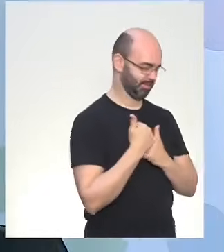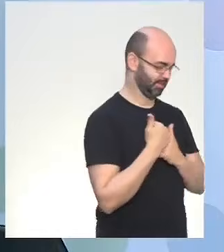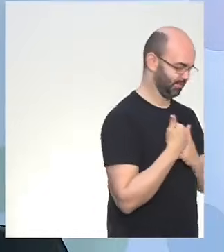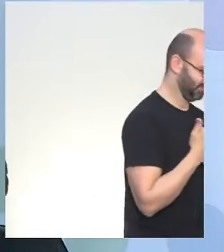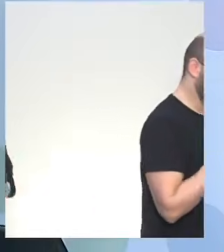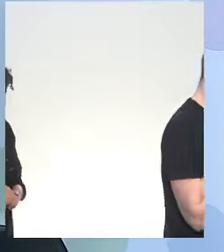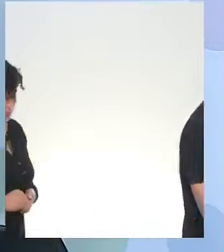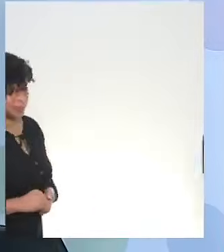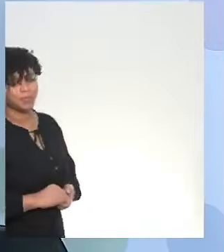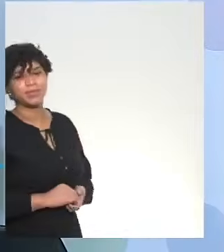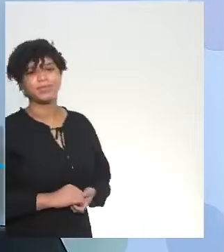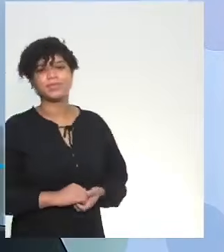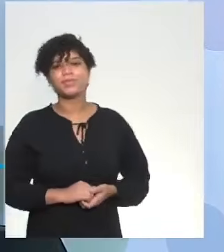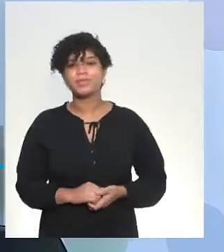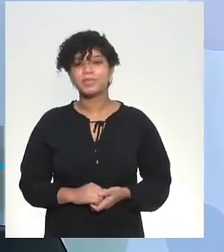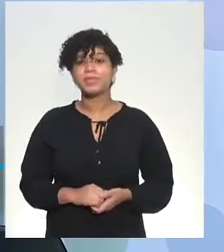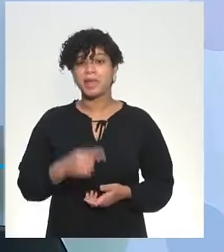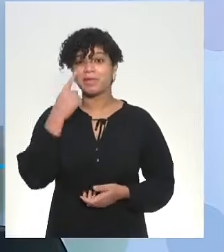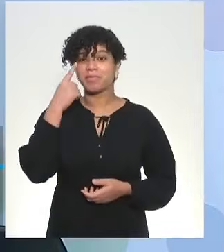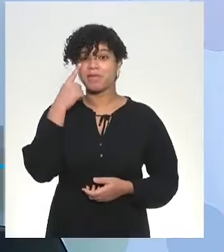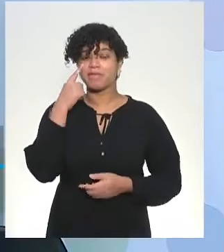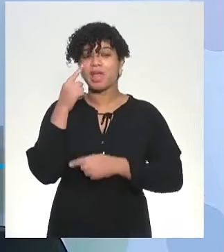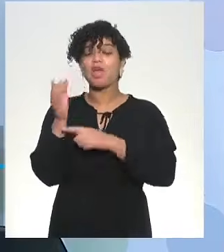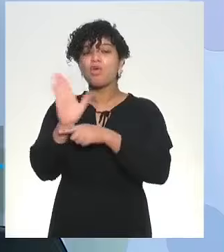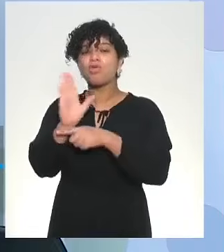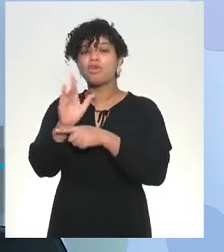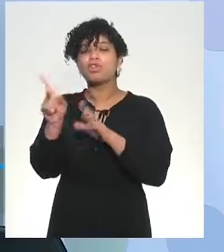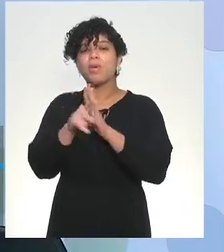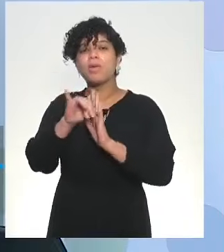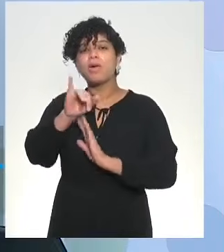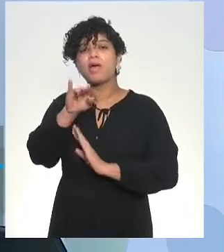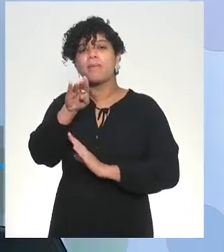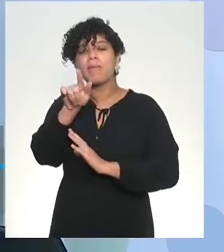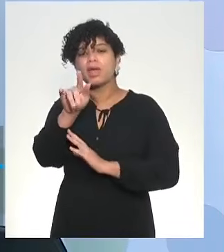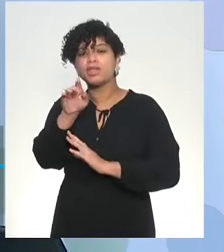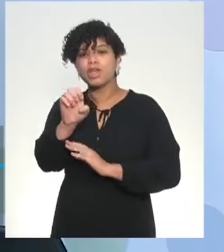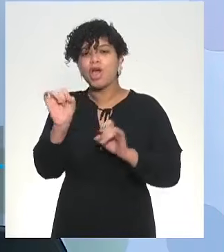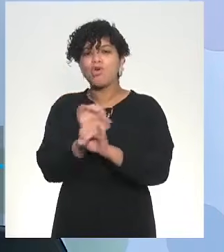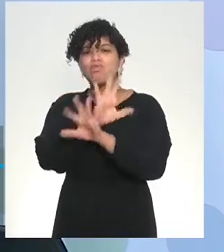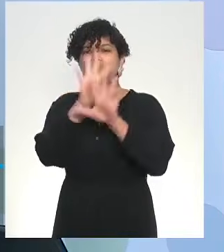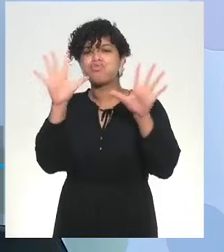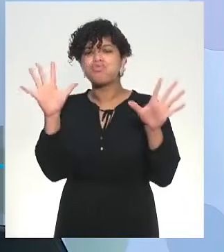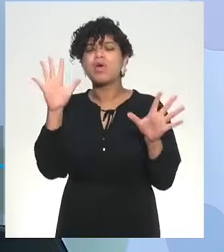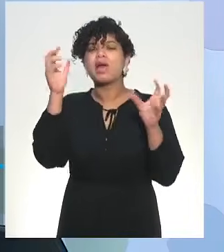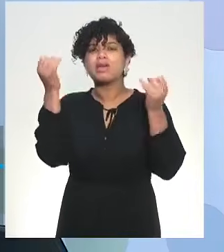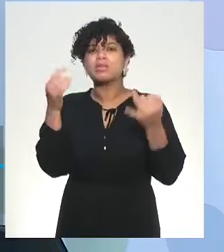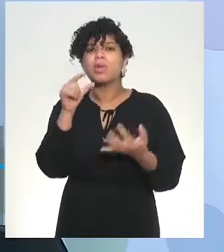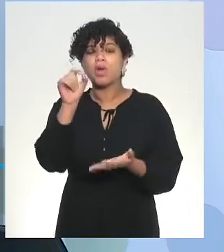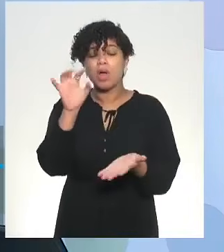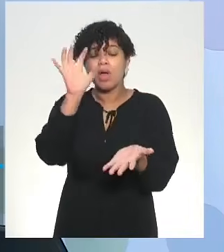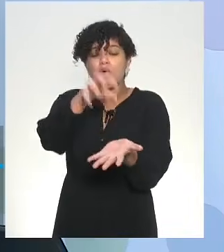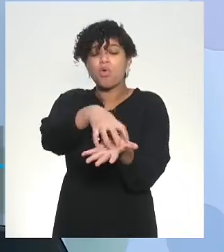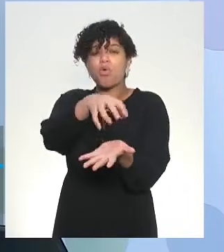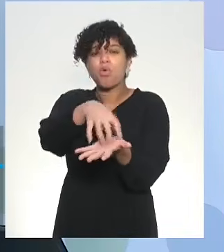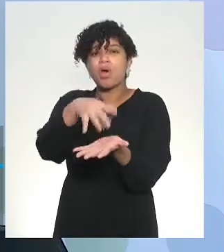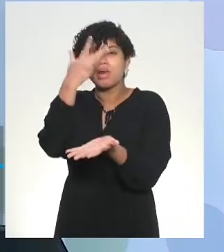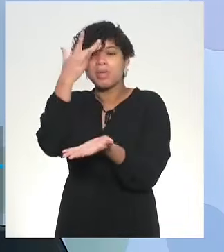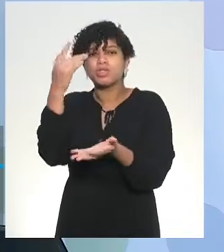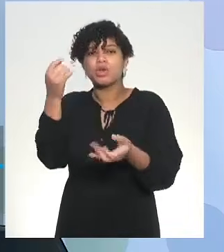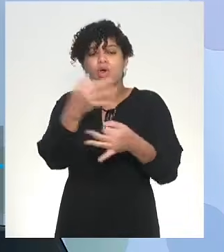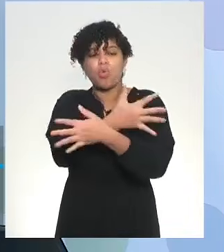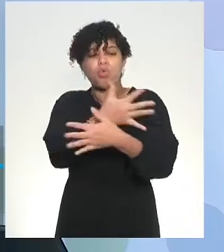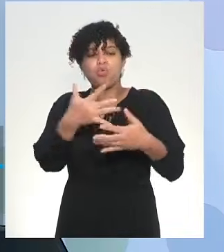É isso aí, pessoal. Então, o vídeo aí do IBGE, ele é bem claro, né, na questão da concentração urbana, né, lembrando que